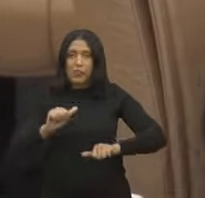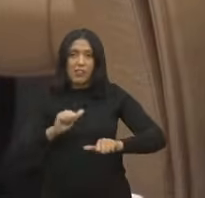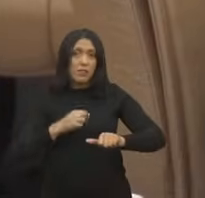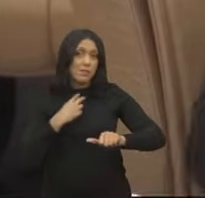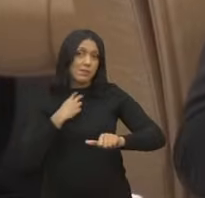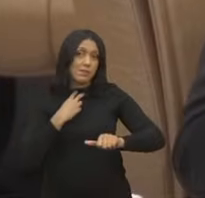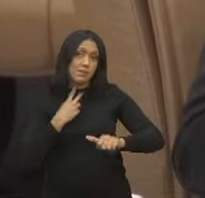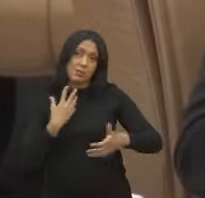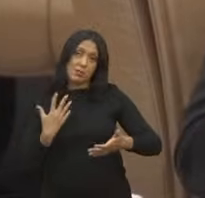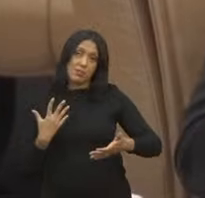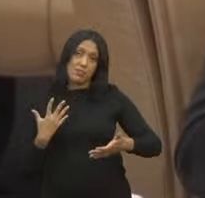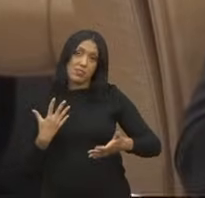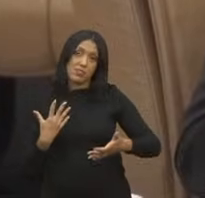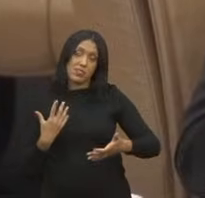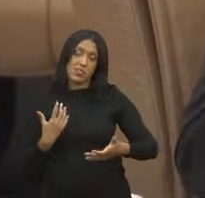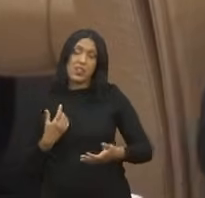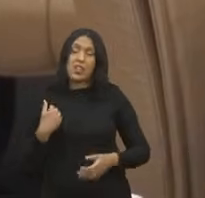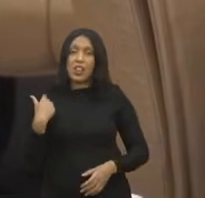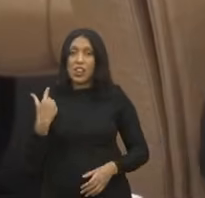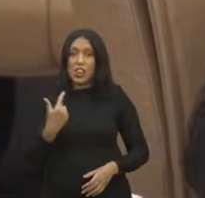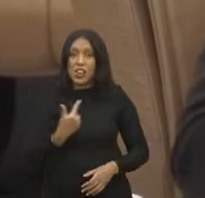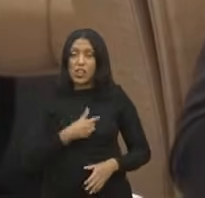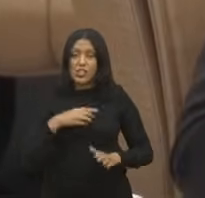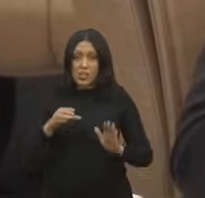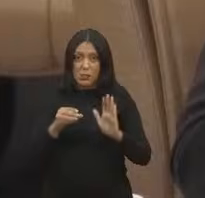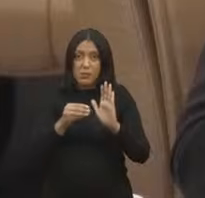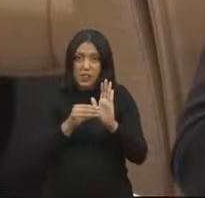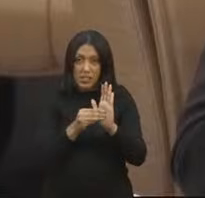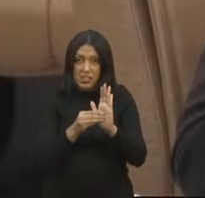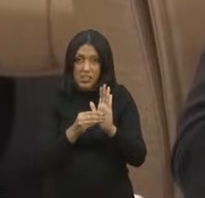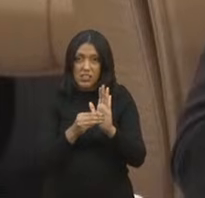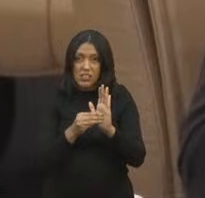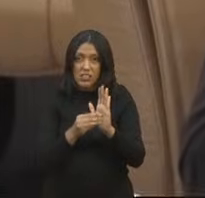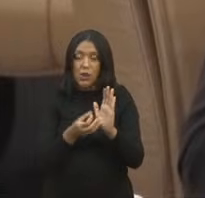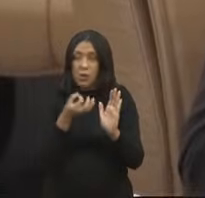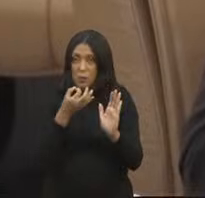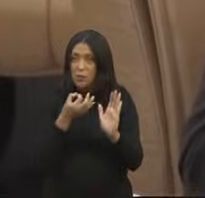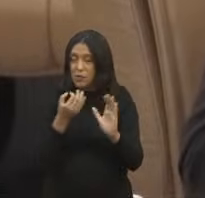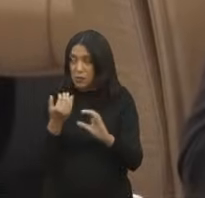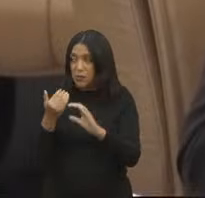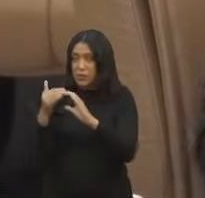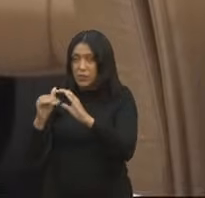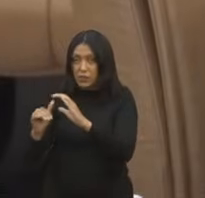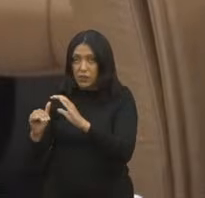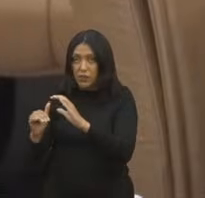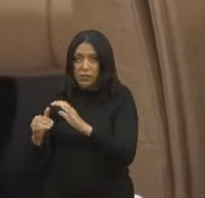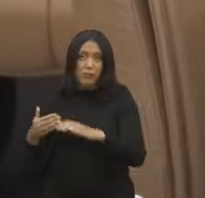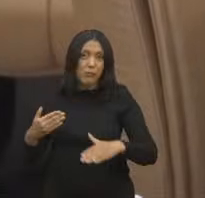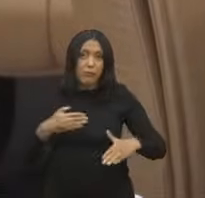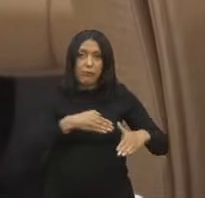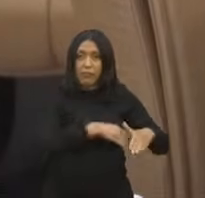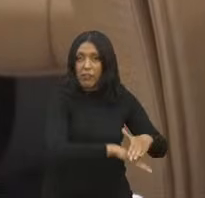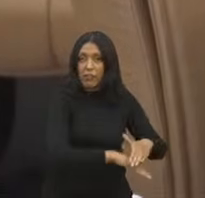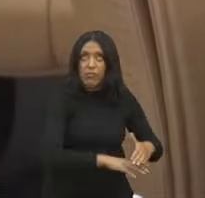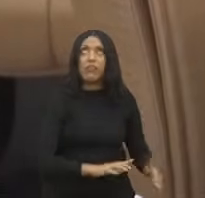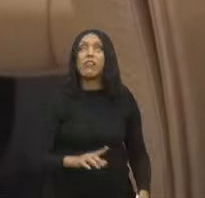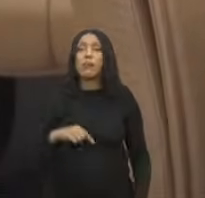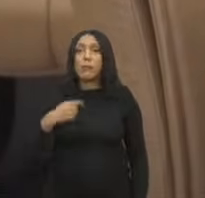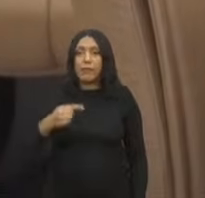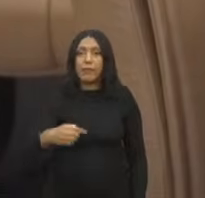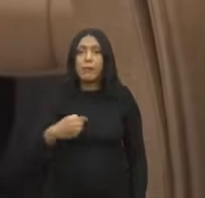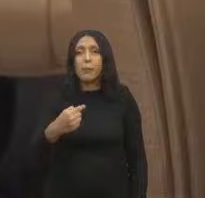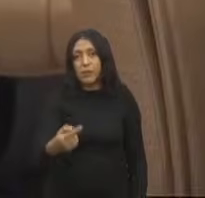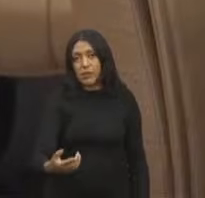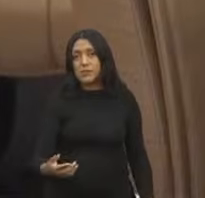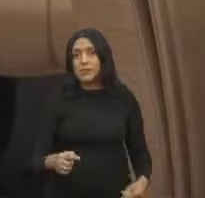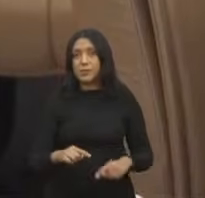Eu conversei agora com o secretário de Finanças pelo telefone, mais uma vez agradeço ao Jean, ele me explicou algumas das dúvidas, mas a verdade é que as promessas que